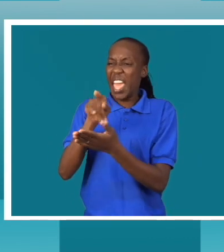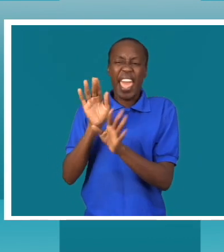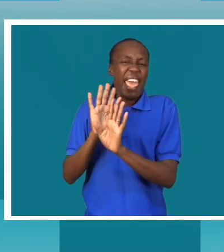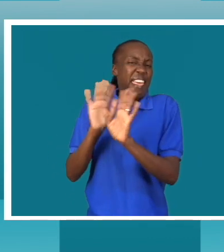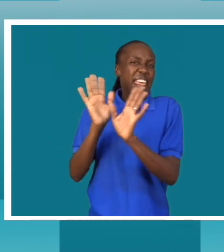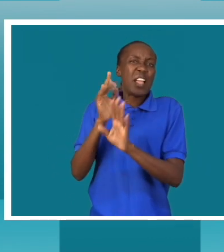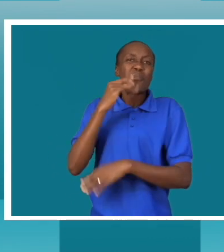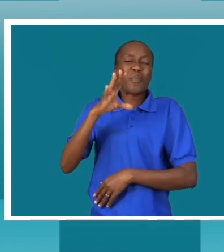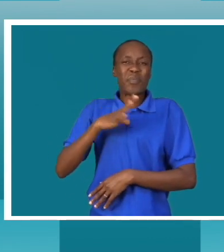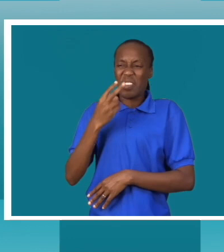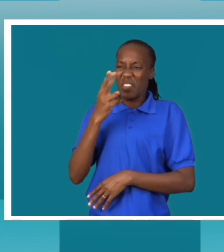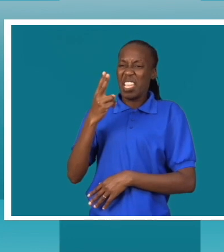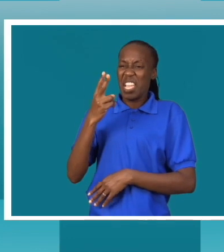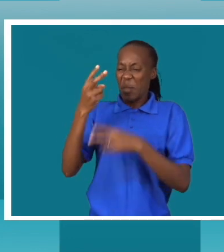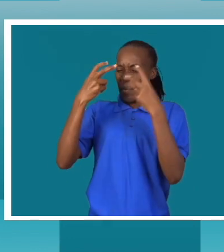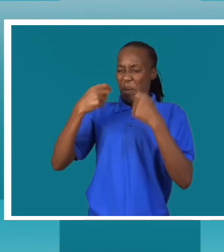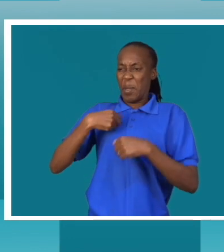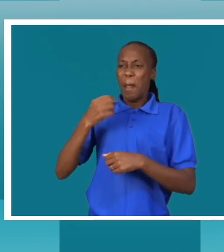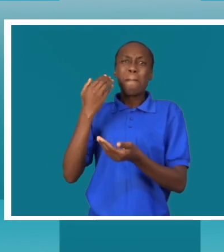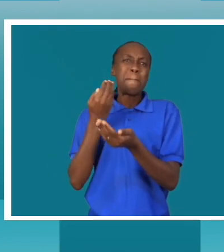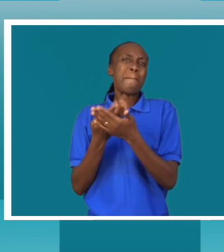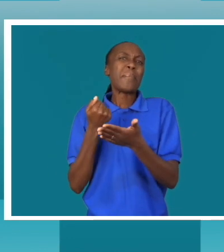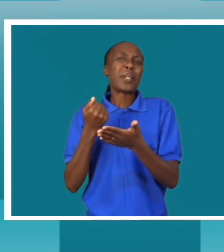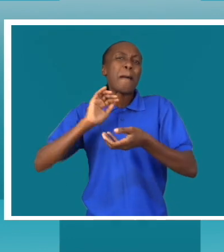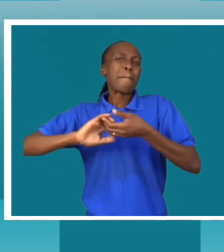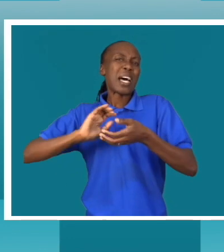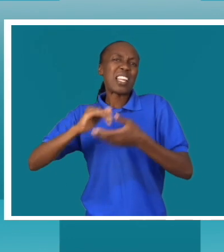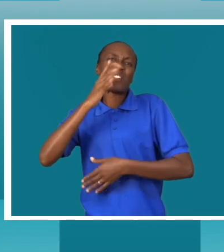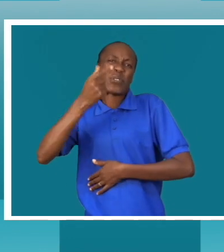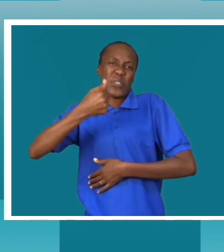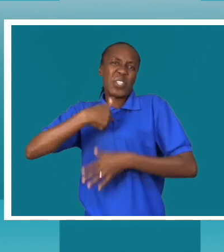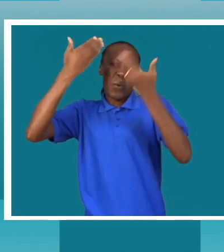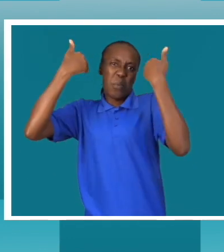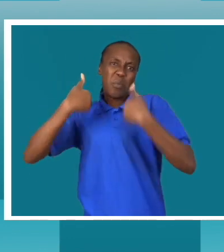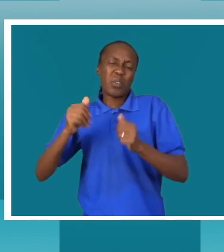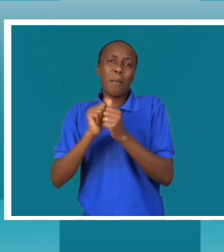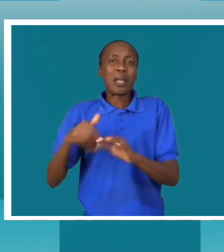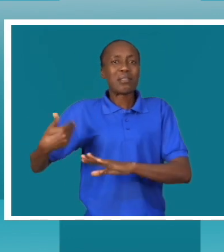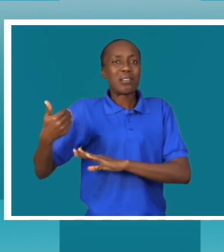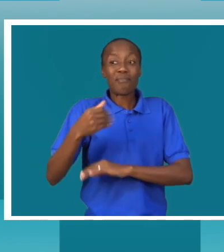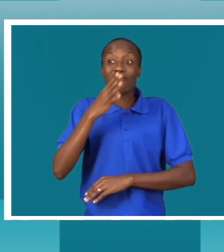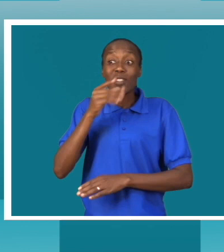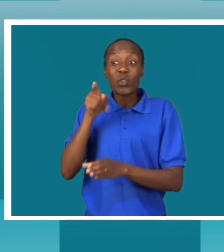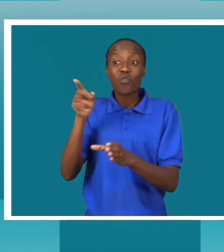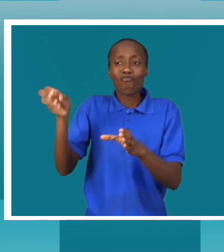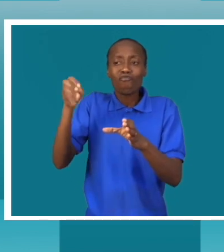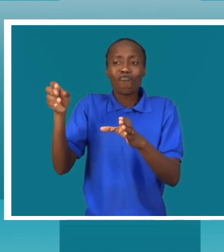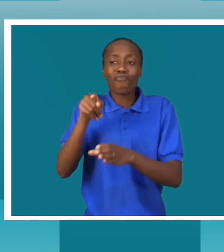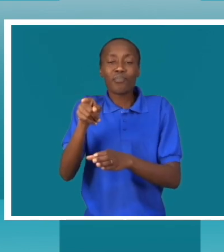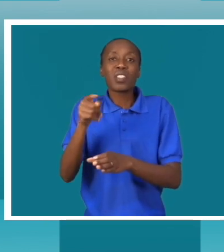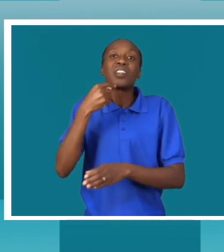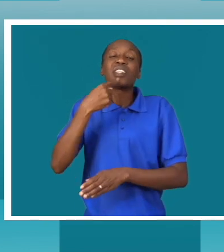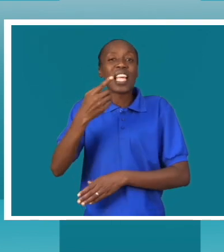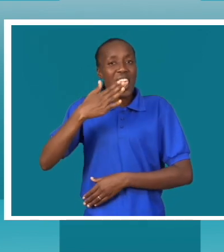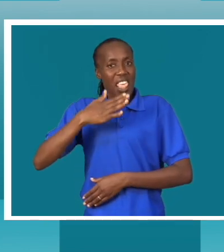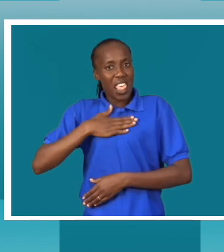Para mim, seja uma cova, no lixo, não me envergonho. Posso até considerar-me amigo